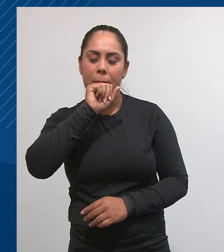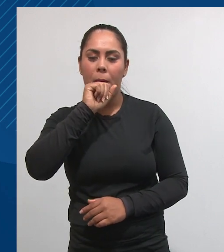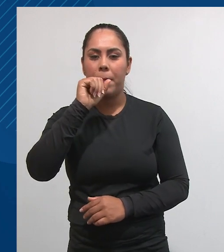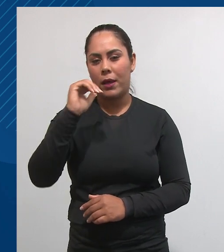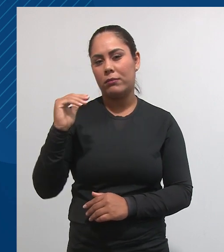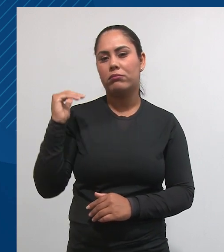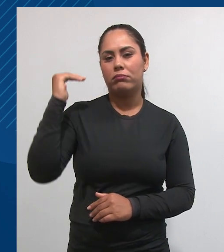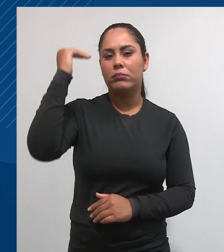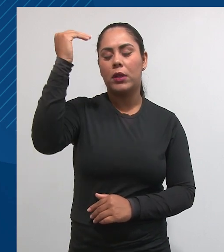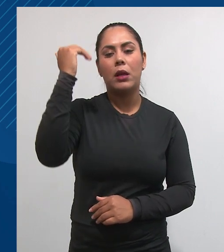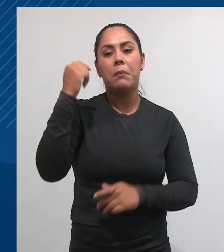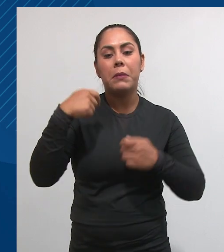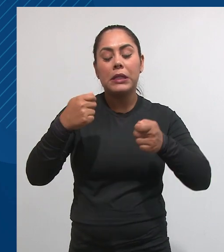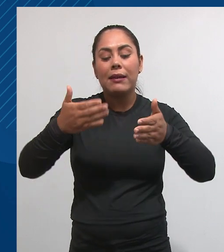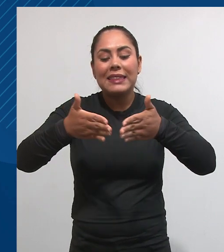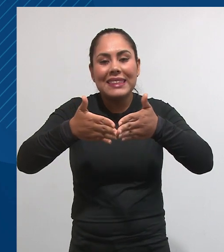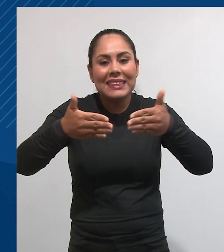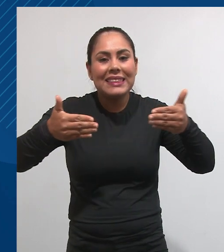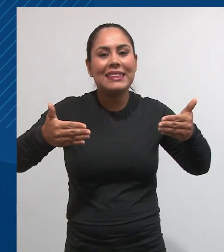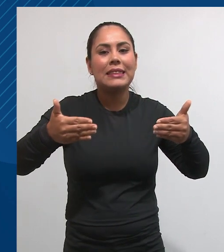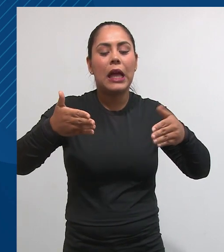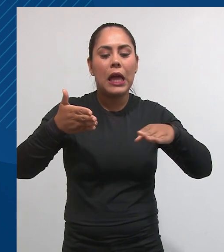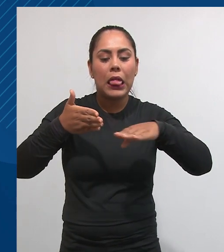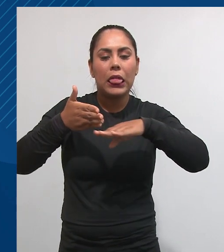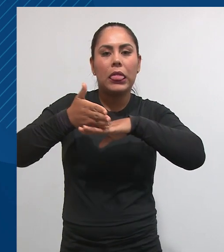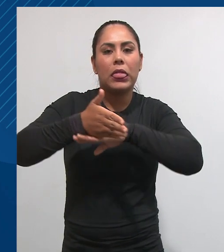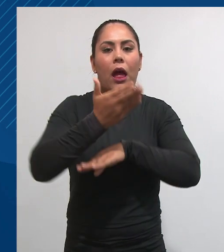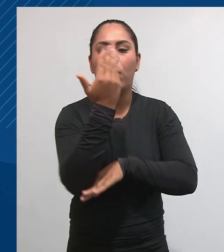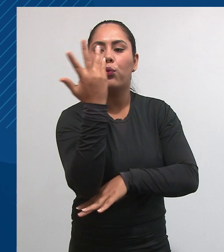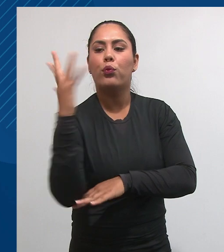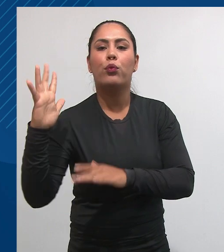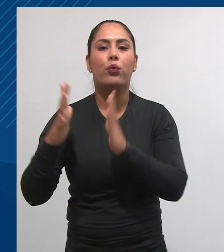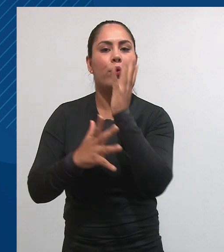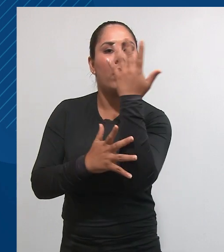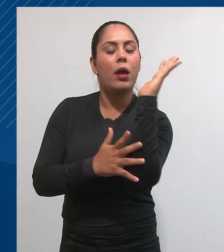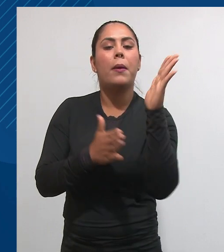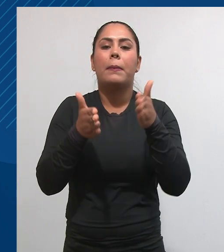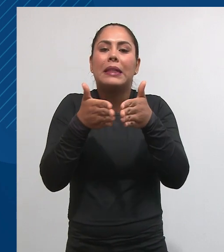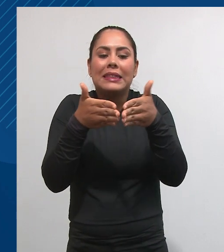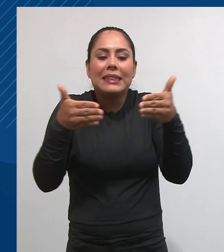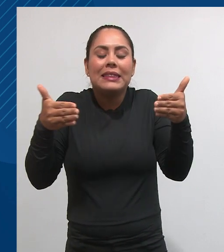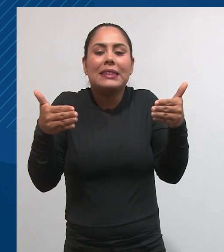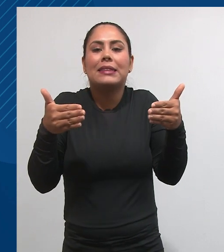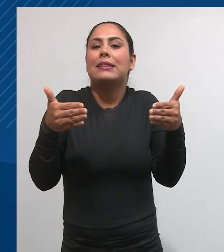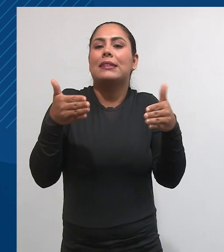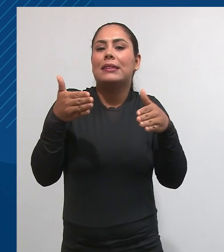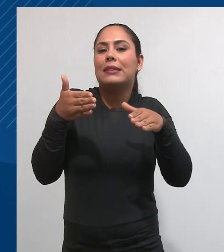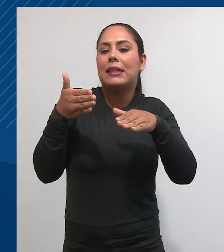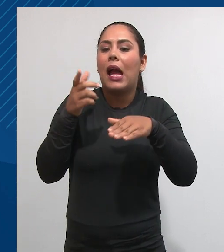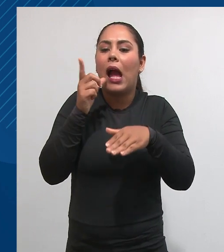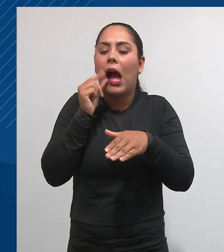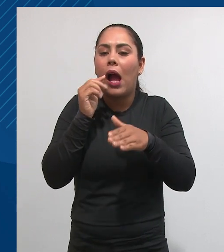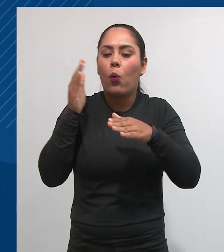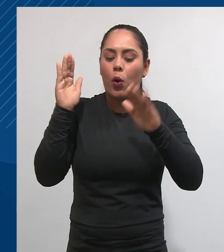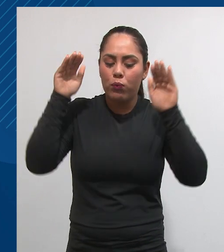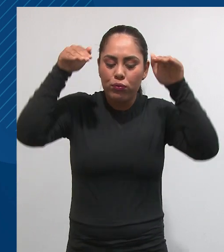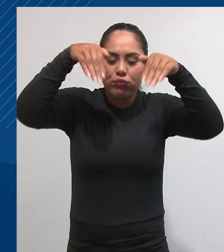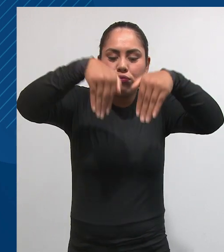que precisamos pedir licença para entrar na mata, que precisamos pedir licença para entrar na